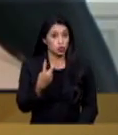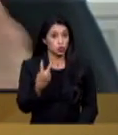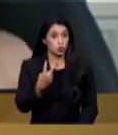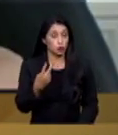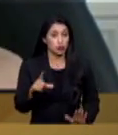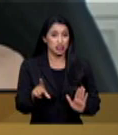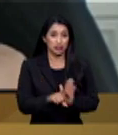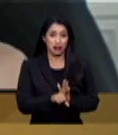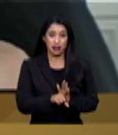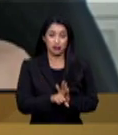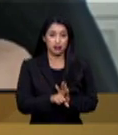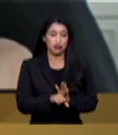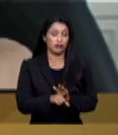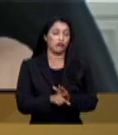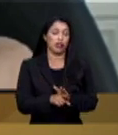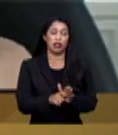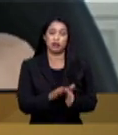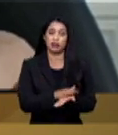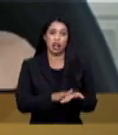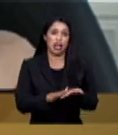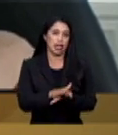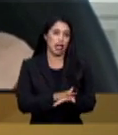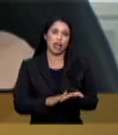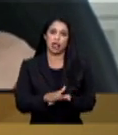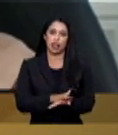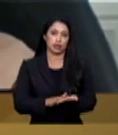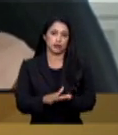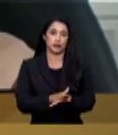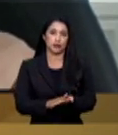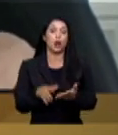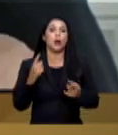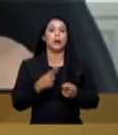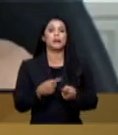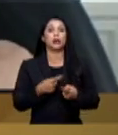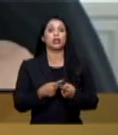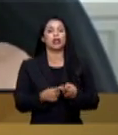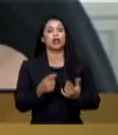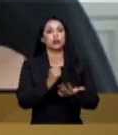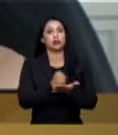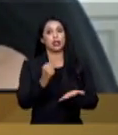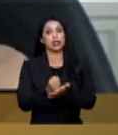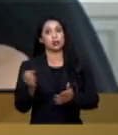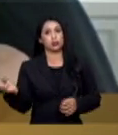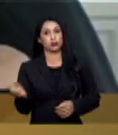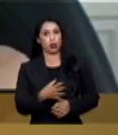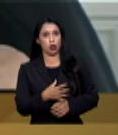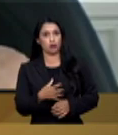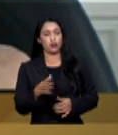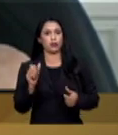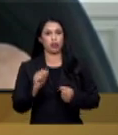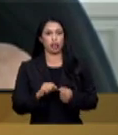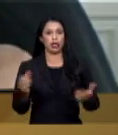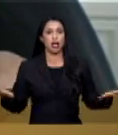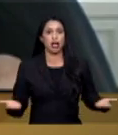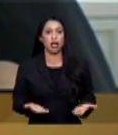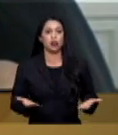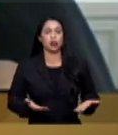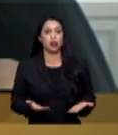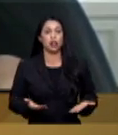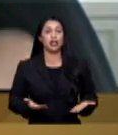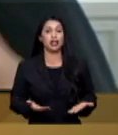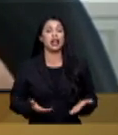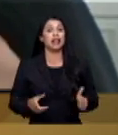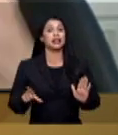prático será nada, porque, na verdade, as novas contratações estão sendo feitas agora com base na nova